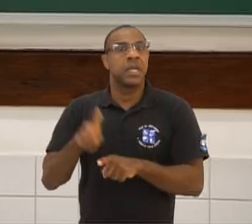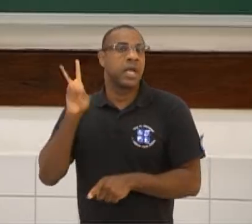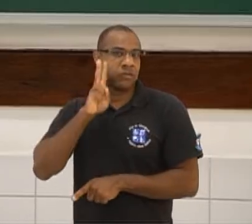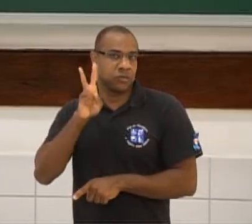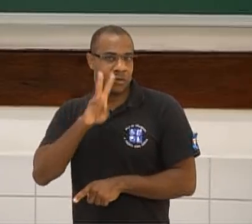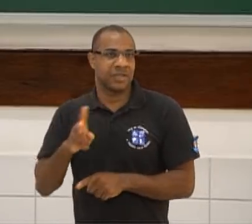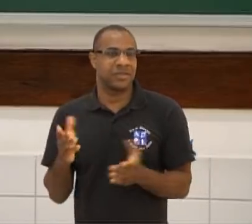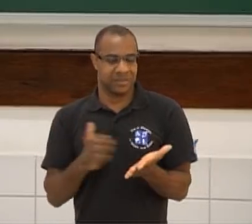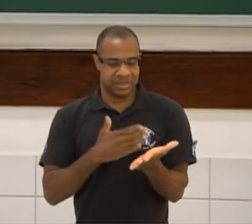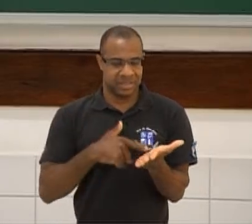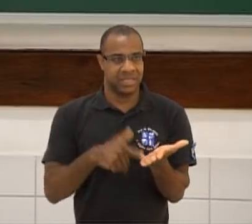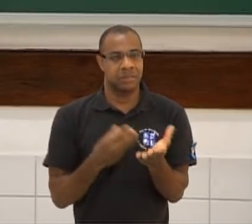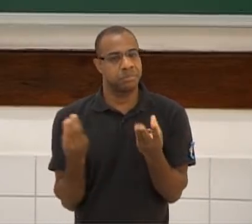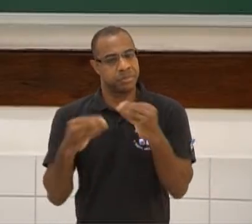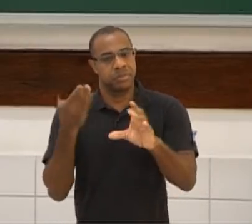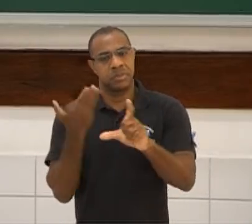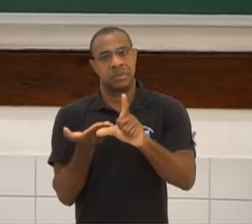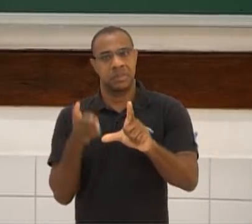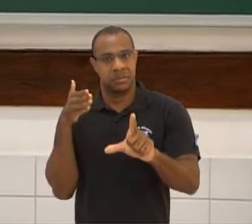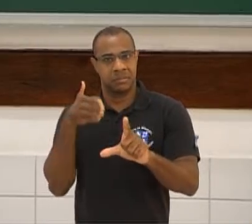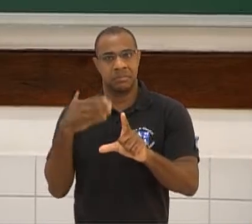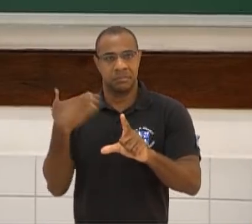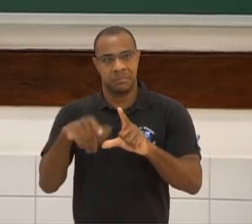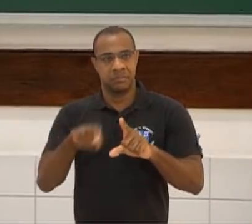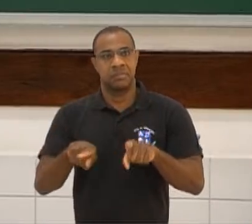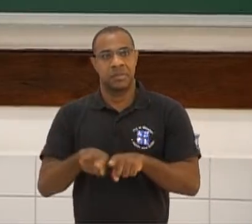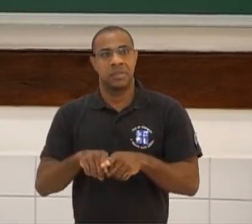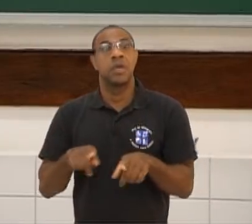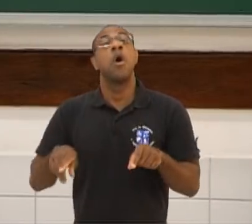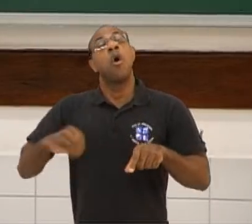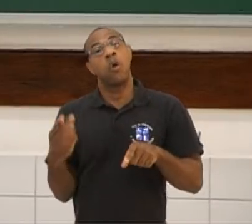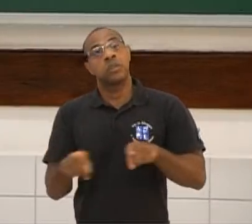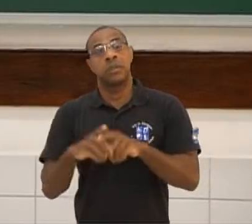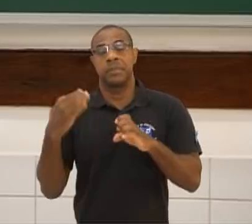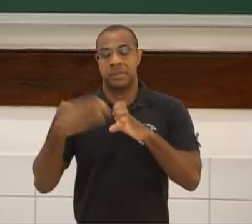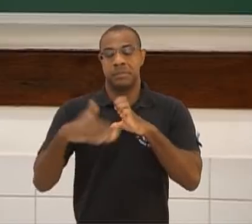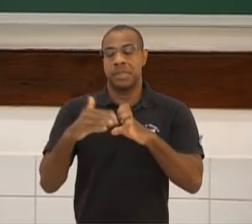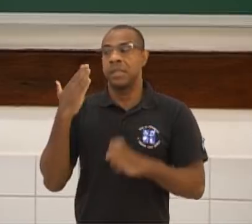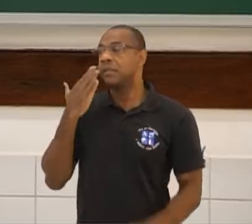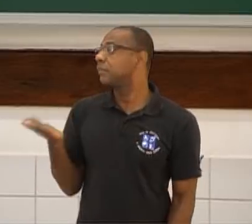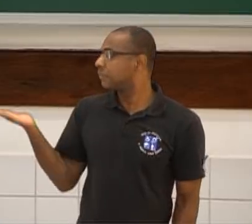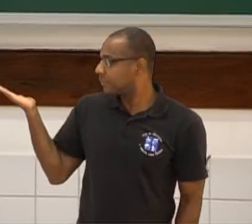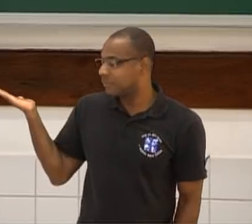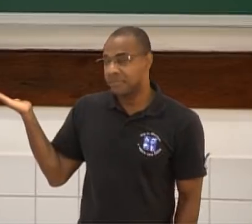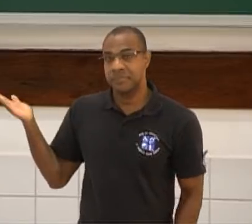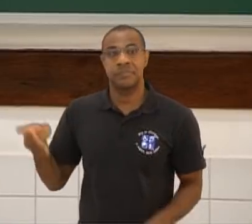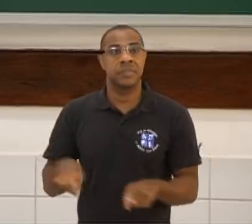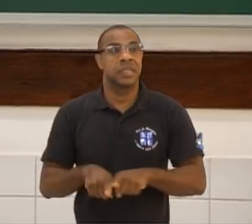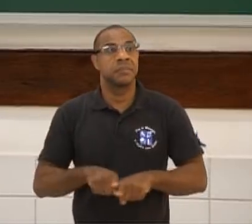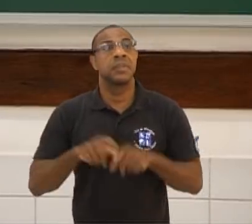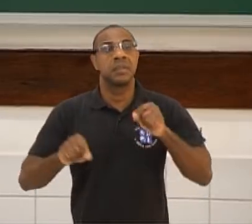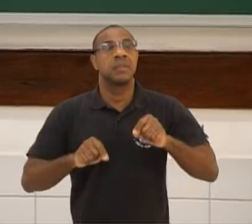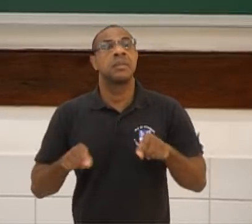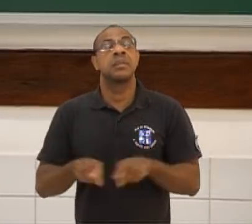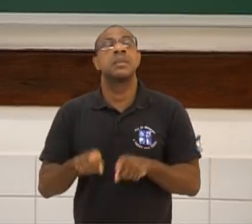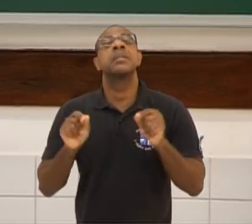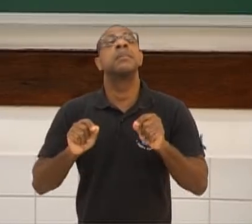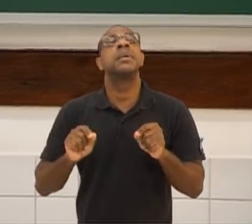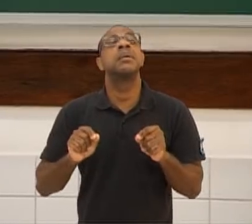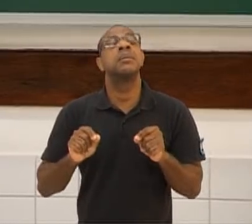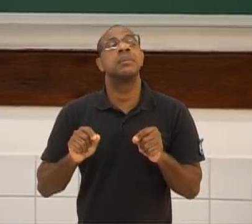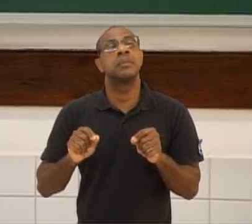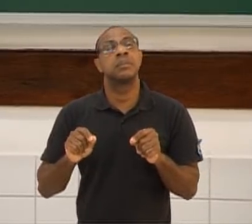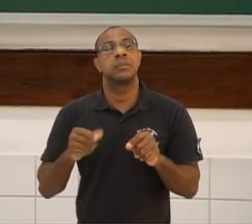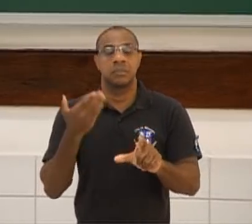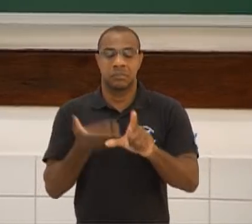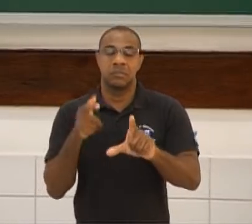caderno, colocado e postado ali, e mandado para nós neste e-mail, né? Ou pelo Google Classroom,